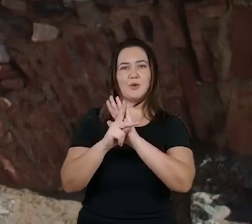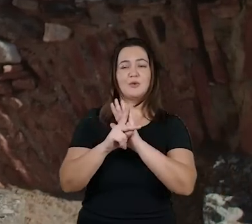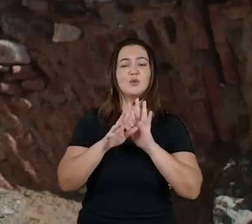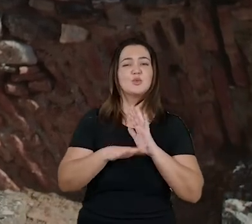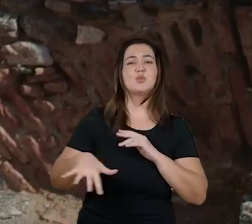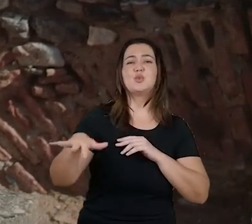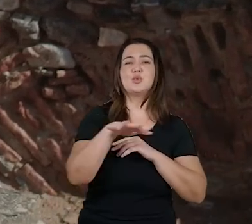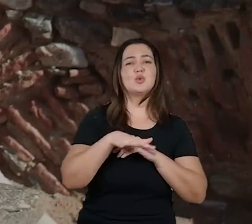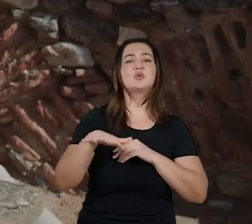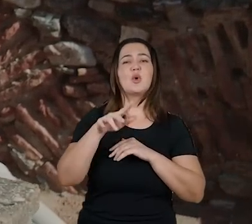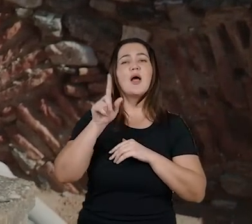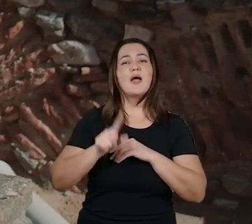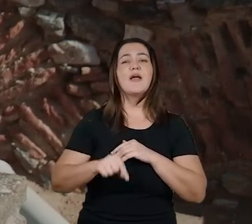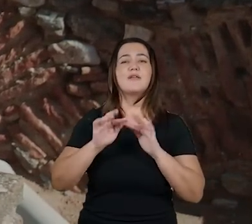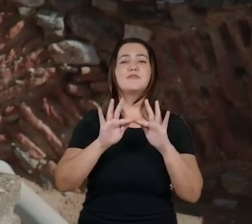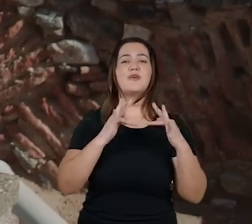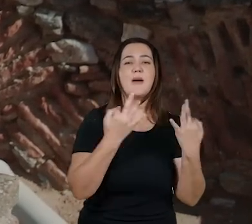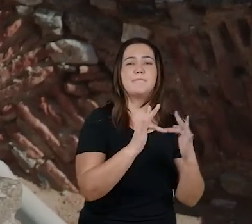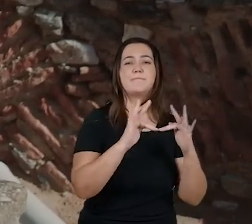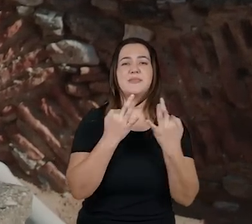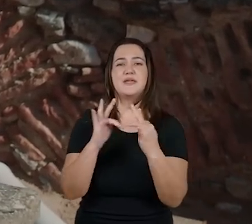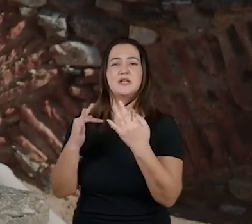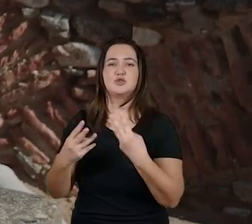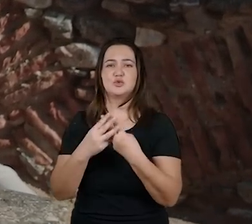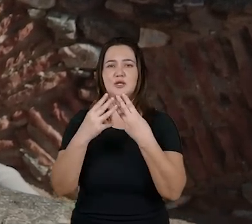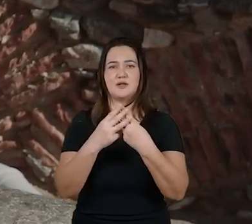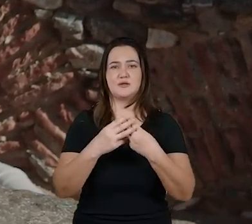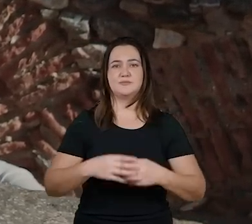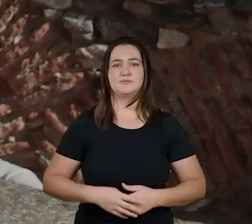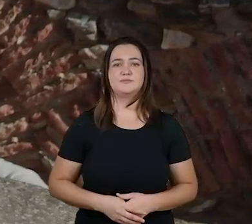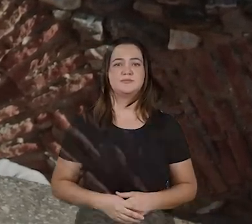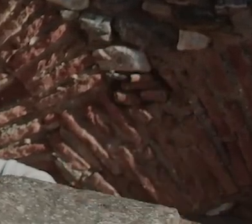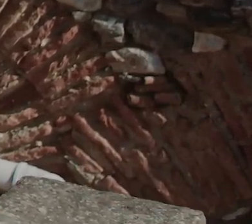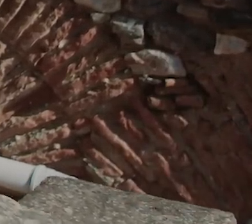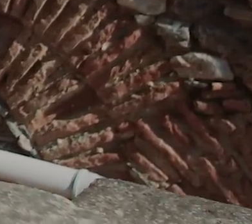aqui era dominado por famílias judaicas.